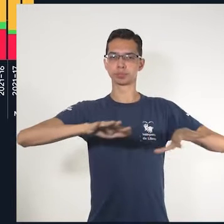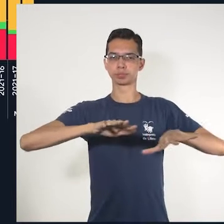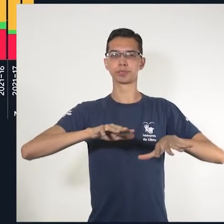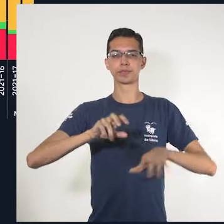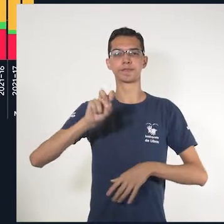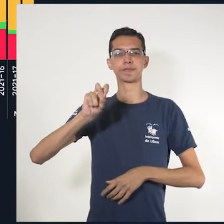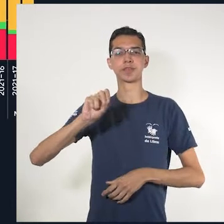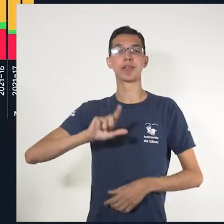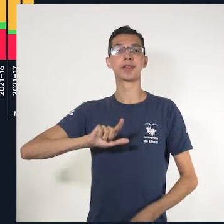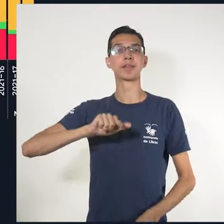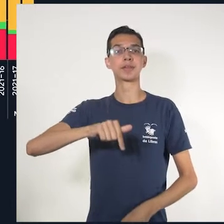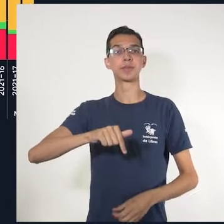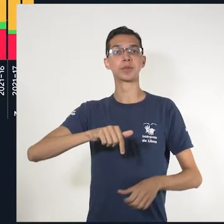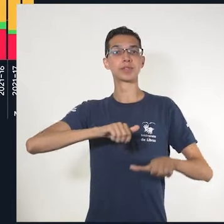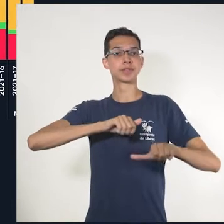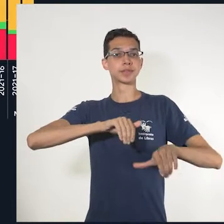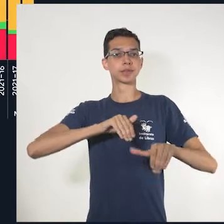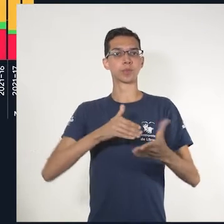iniciou em setembro.